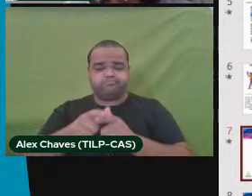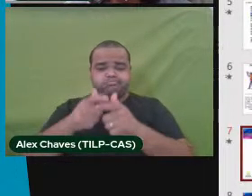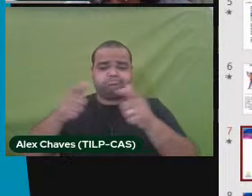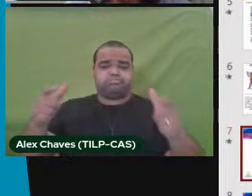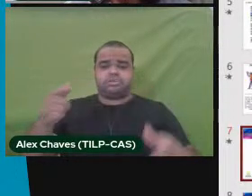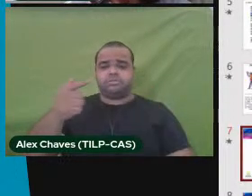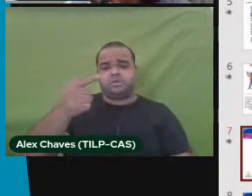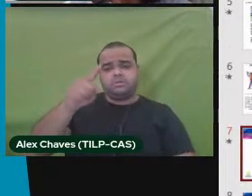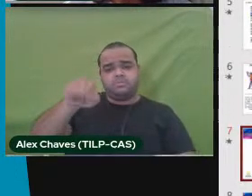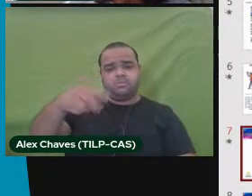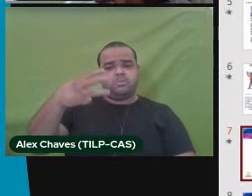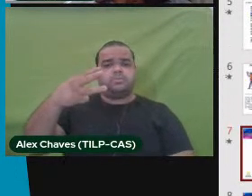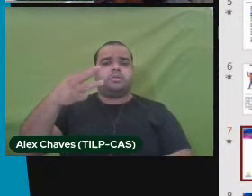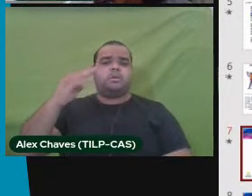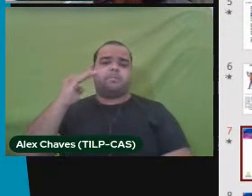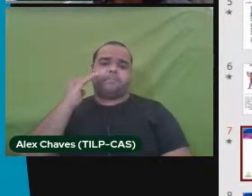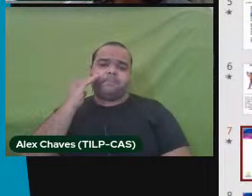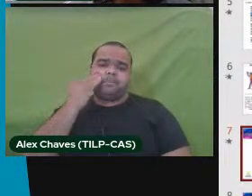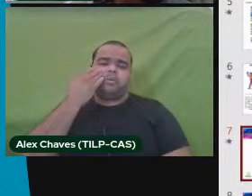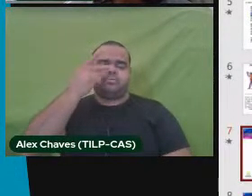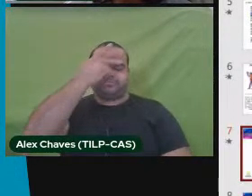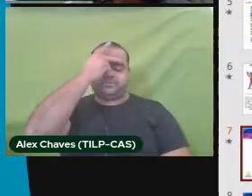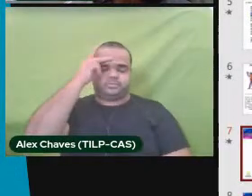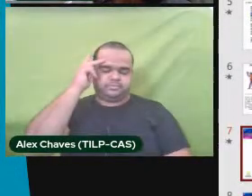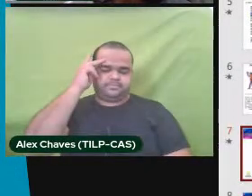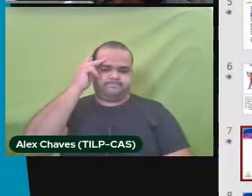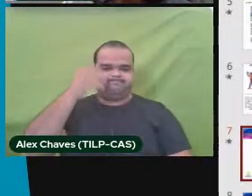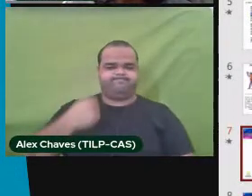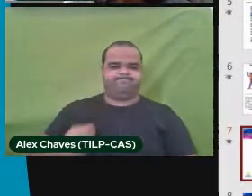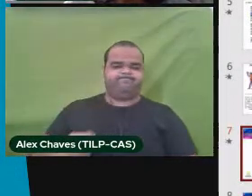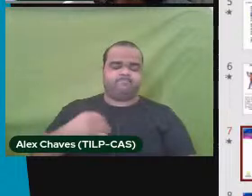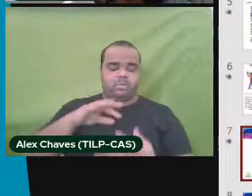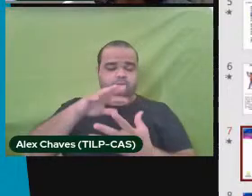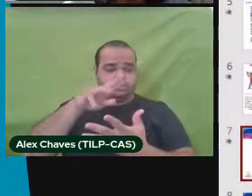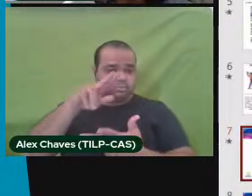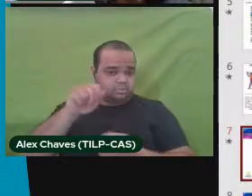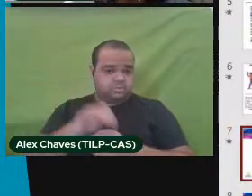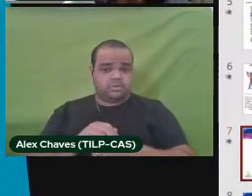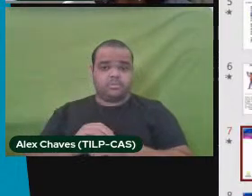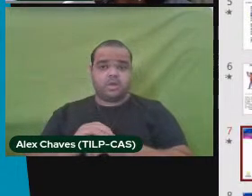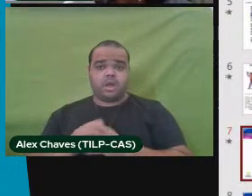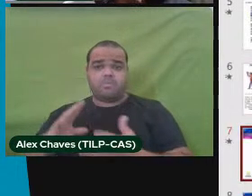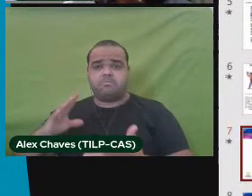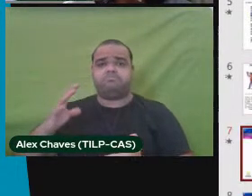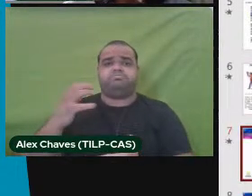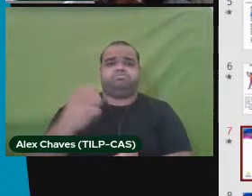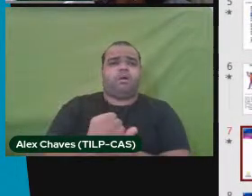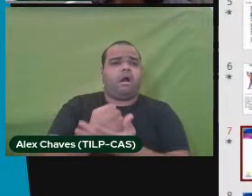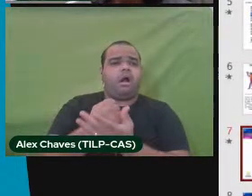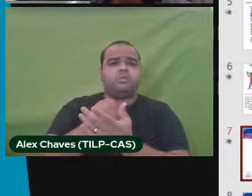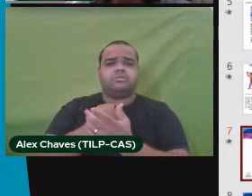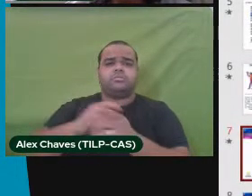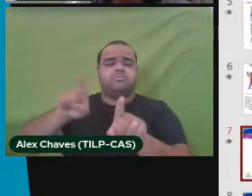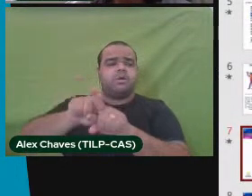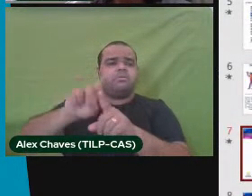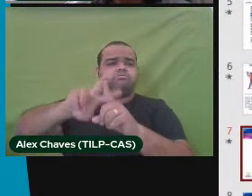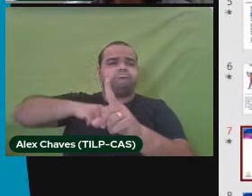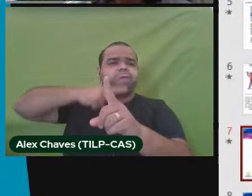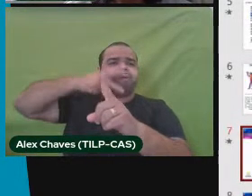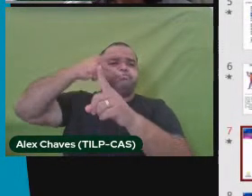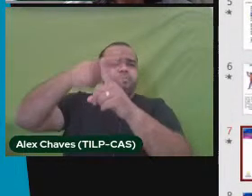bilhões. E que também é isso que nos mostra que essa conquista da ampliação e desse salto numérico